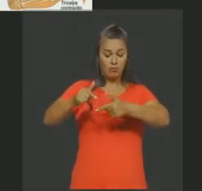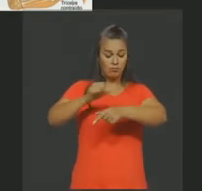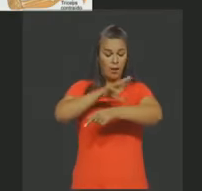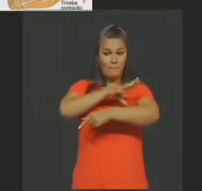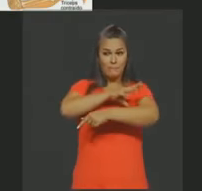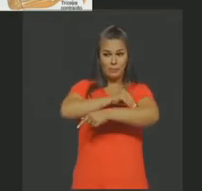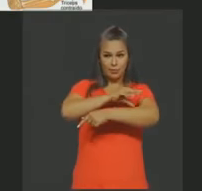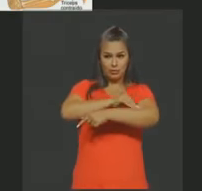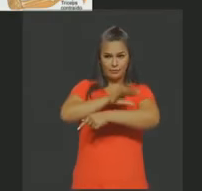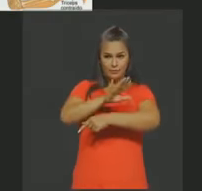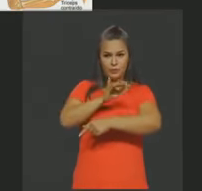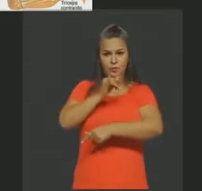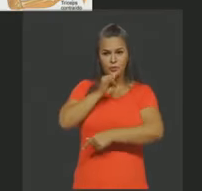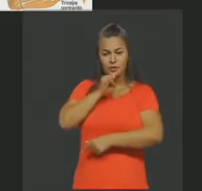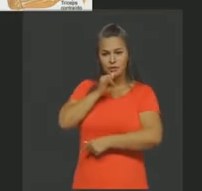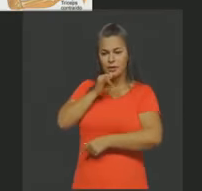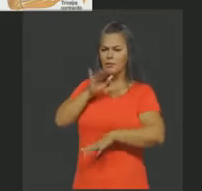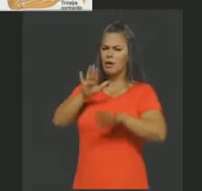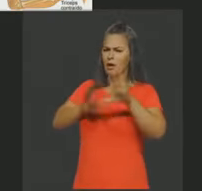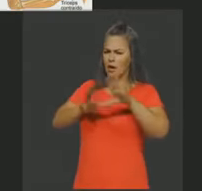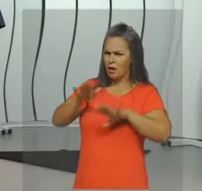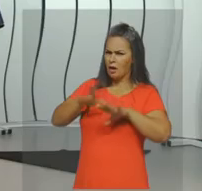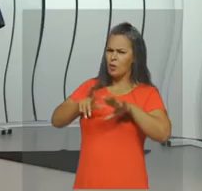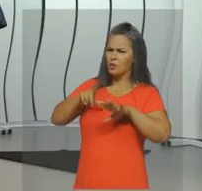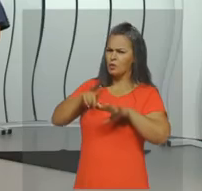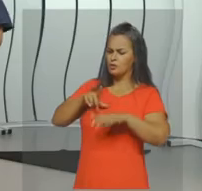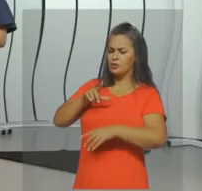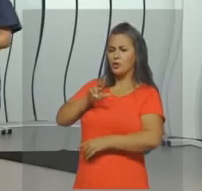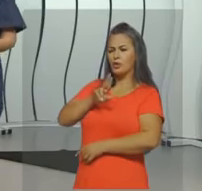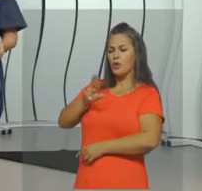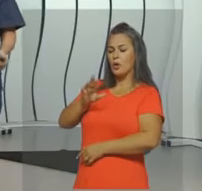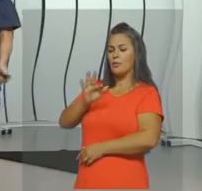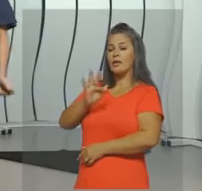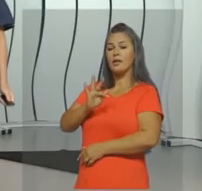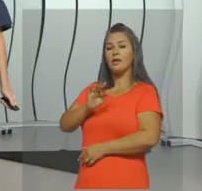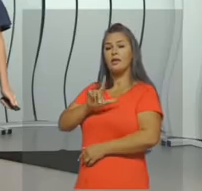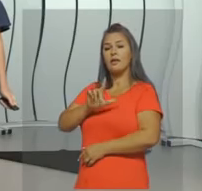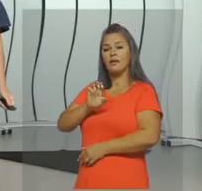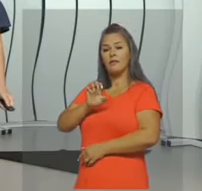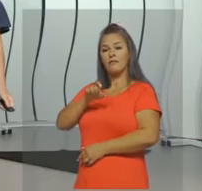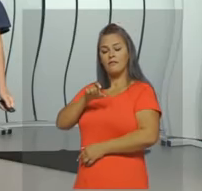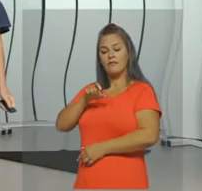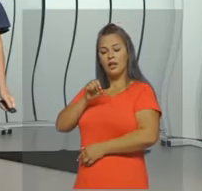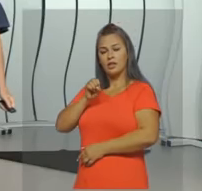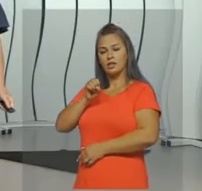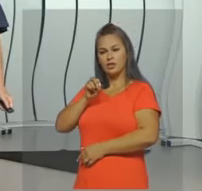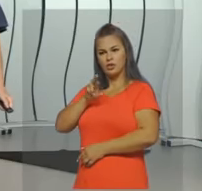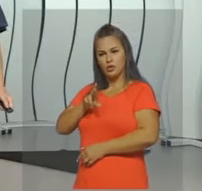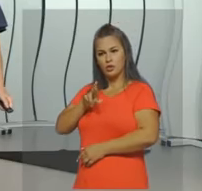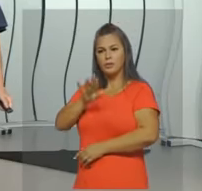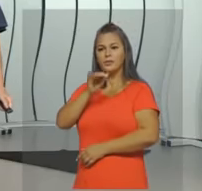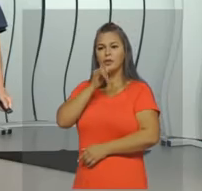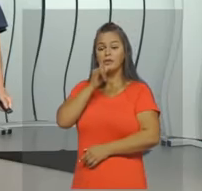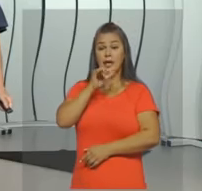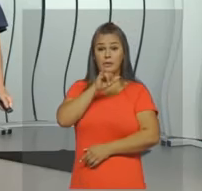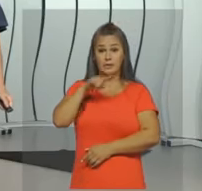tenho músculos que são flexores. O que é flexor? Quando eu dobro a mão, eu estou